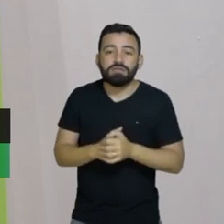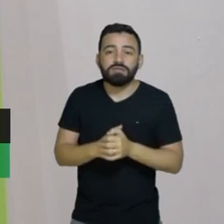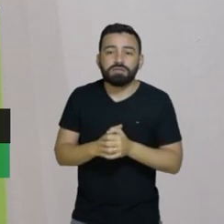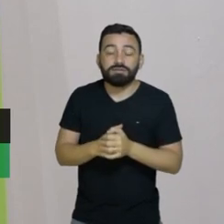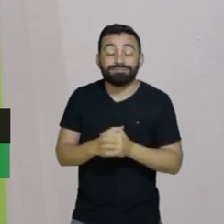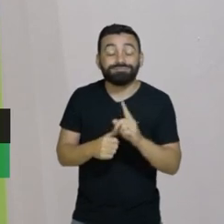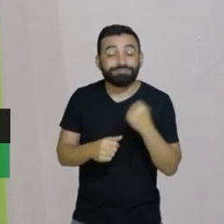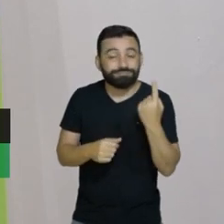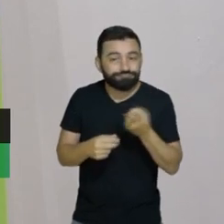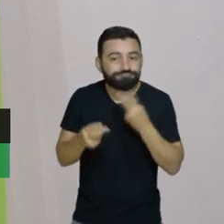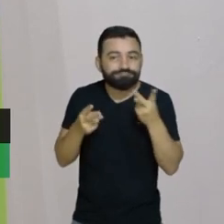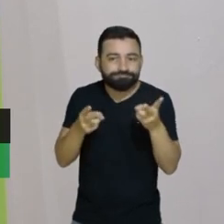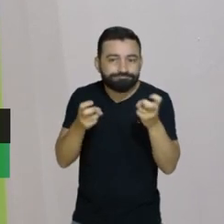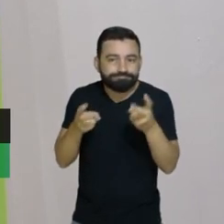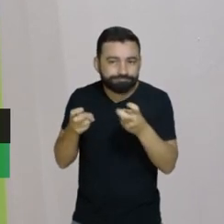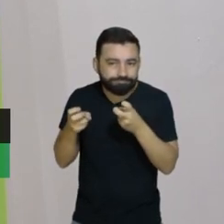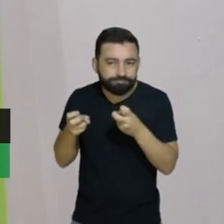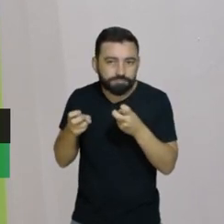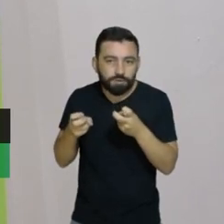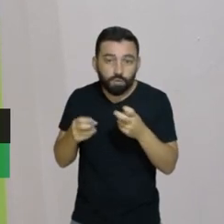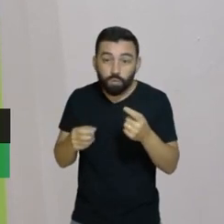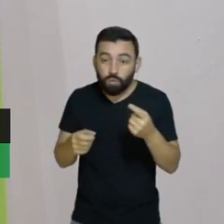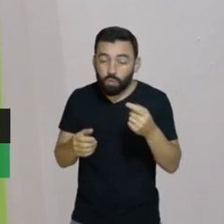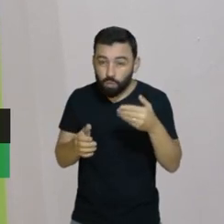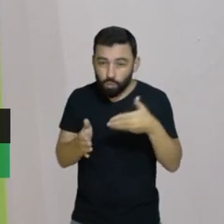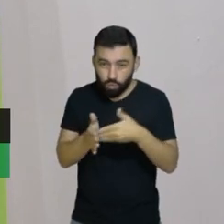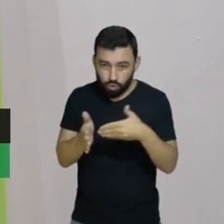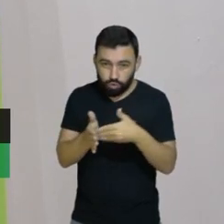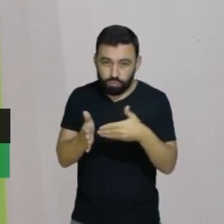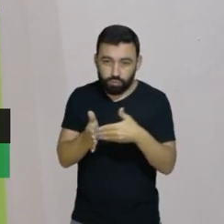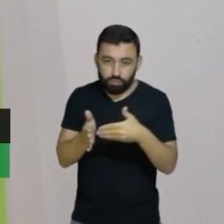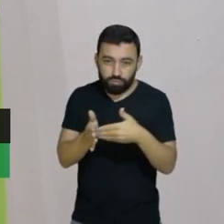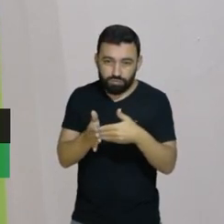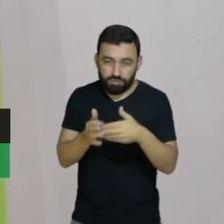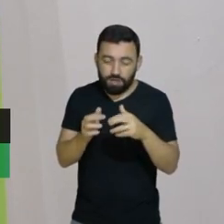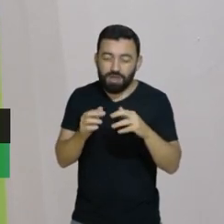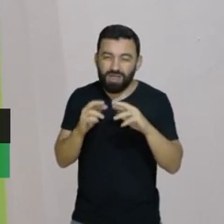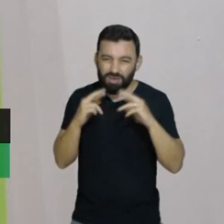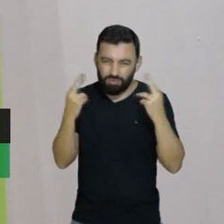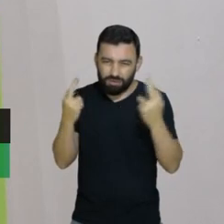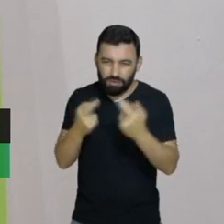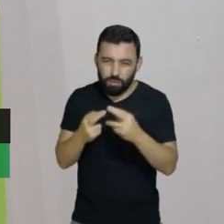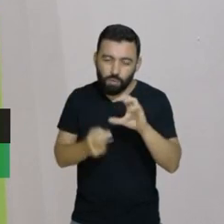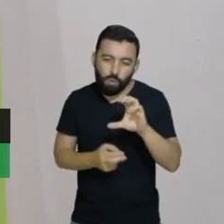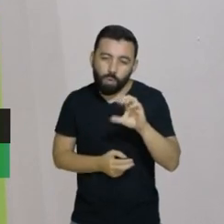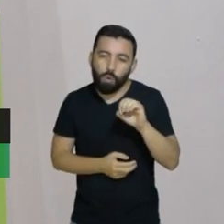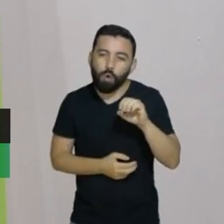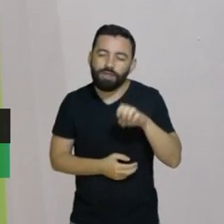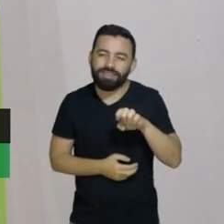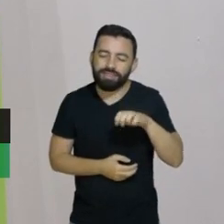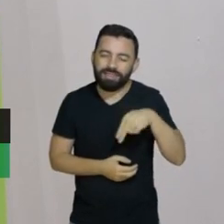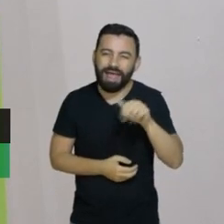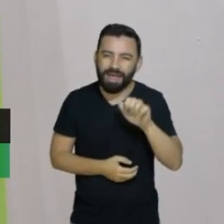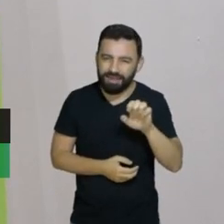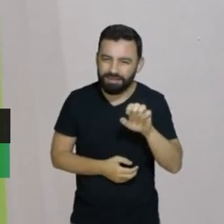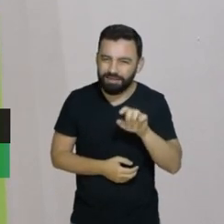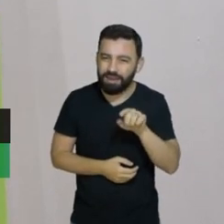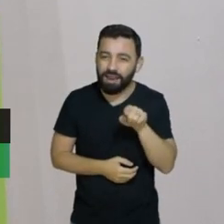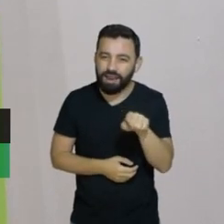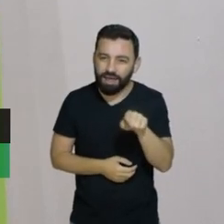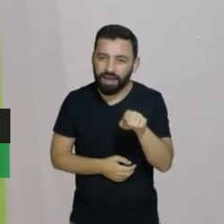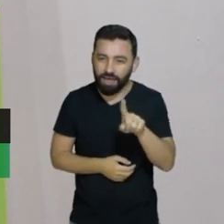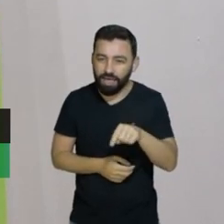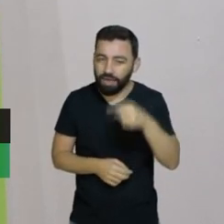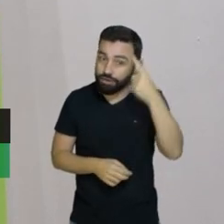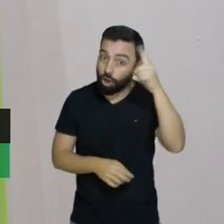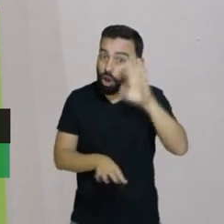percebe que na última Conferência Nacional de Educação, o CONAI, que foi muito mais um evento ideológico